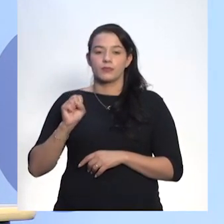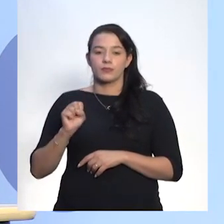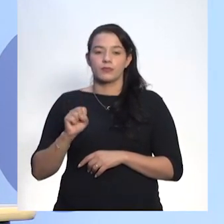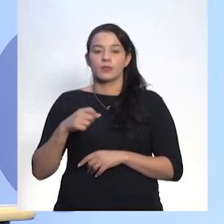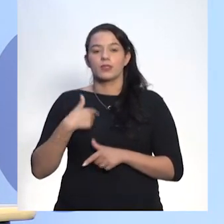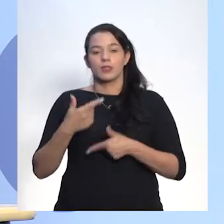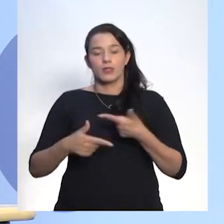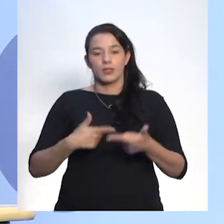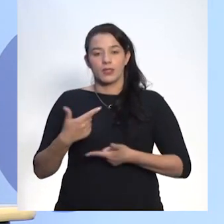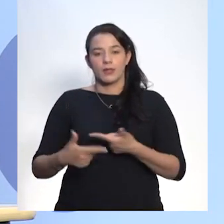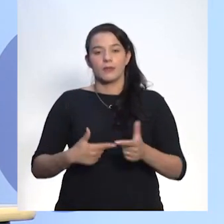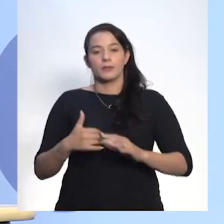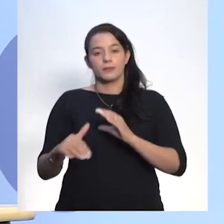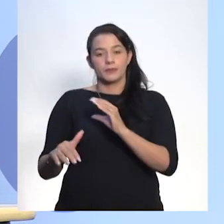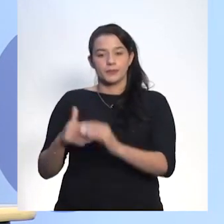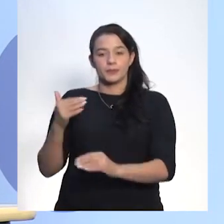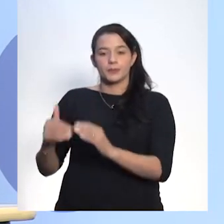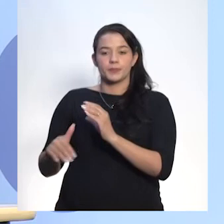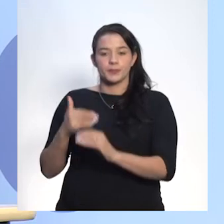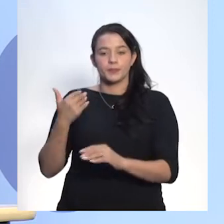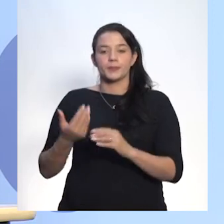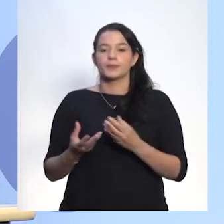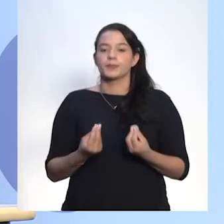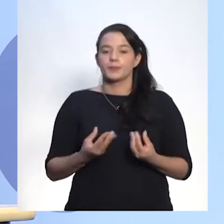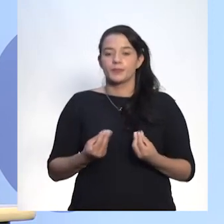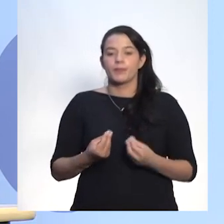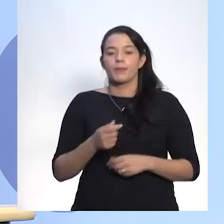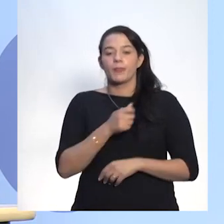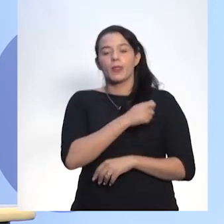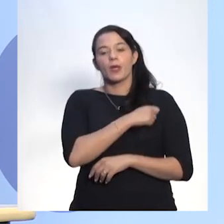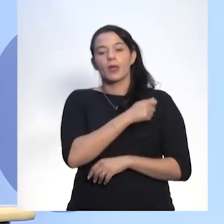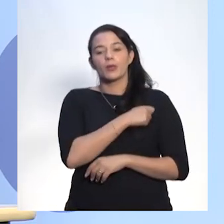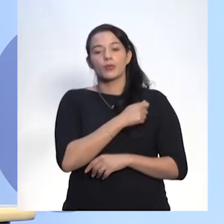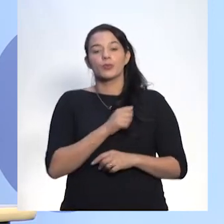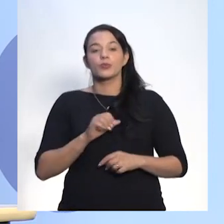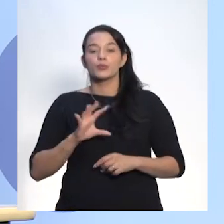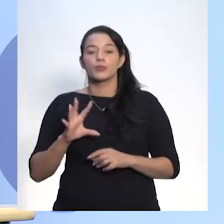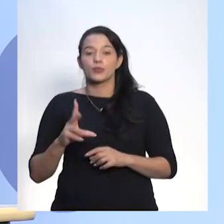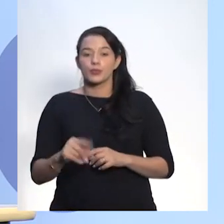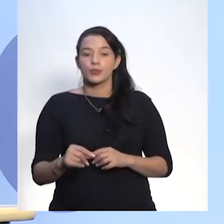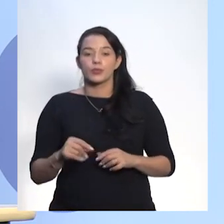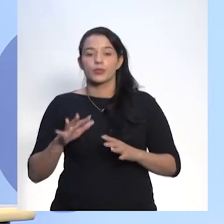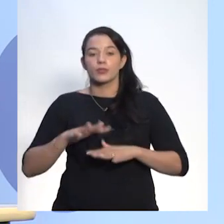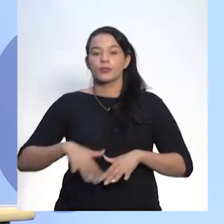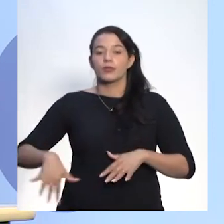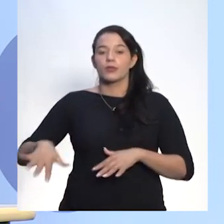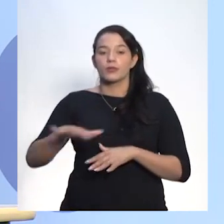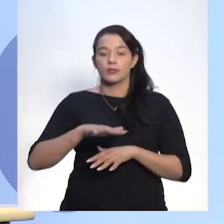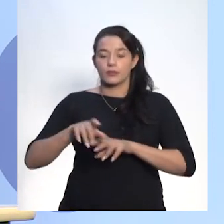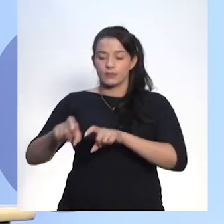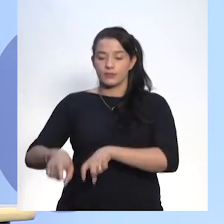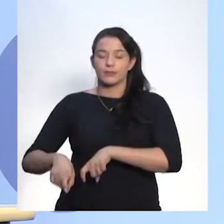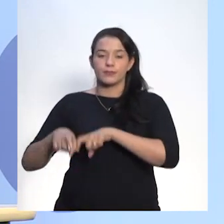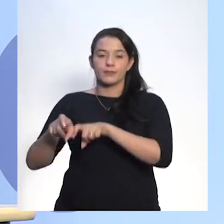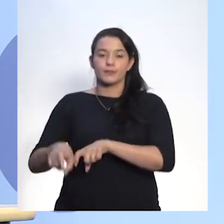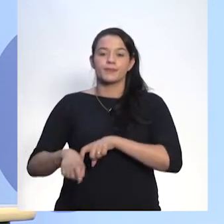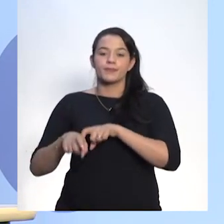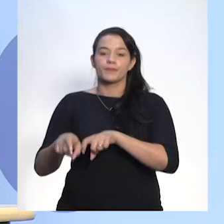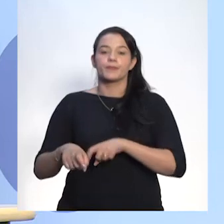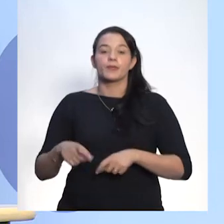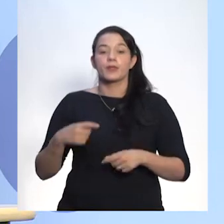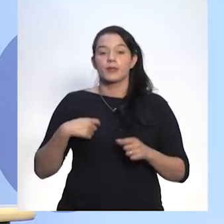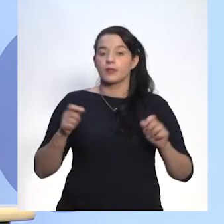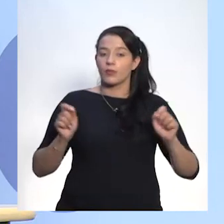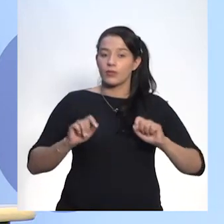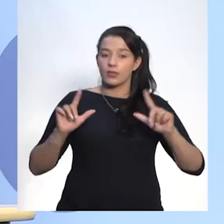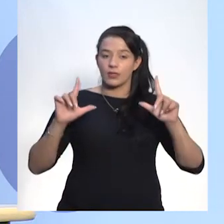professora Inês tem nos mandado, né, de alunos, inclusive alunos que moram nas regiões rurais e que estão